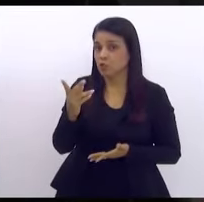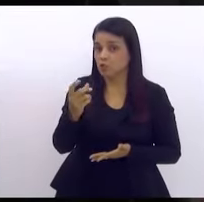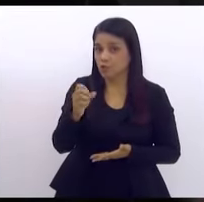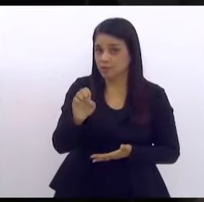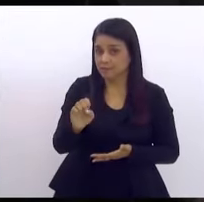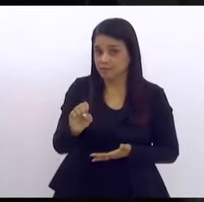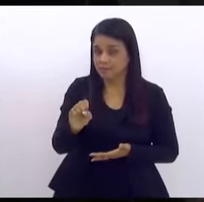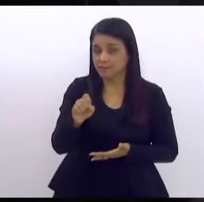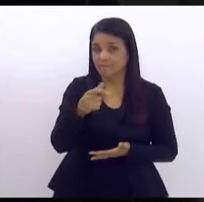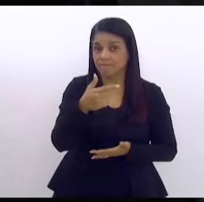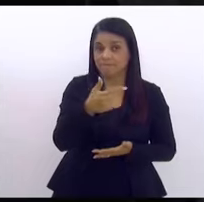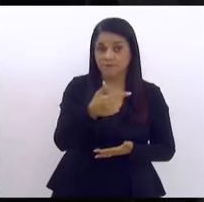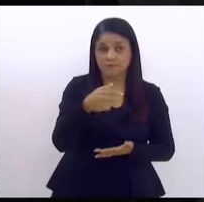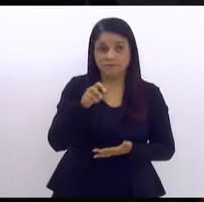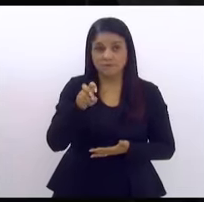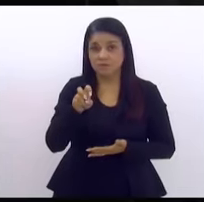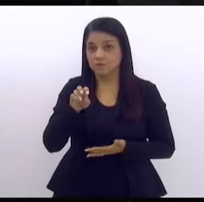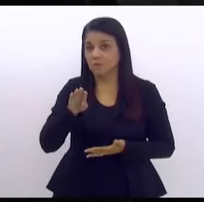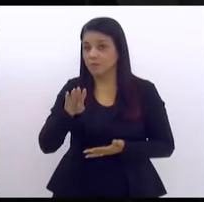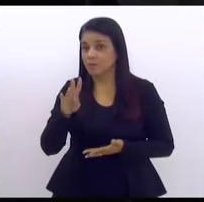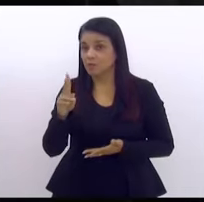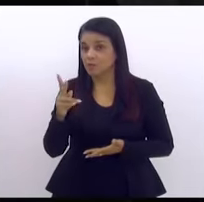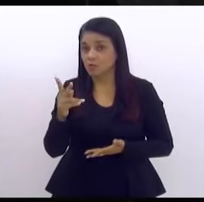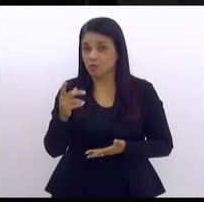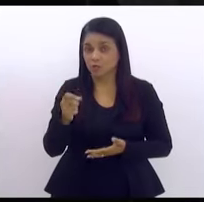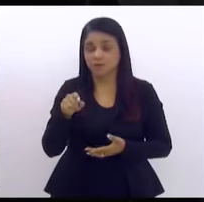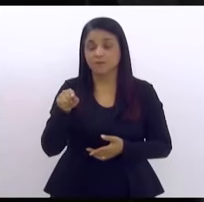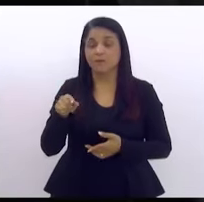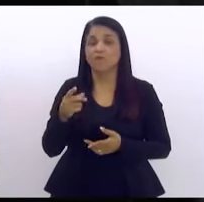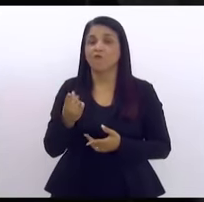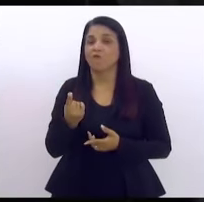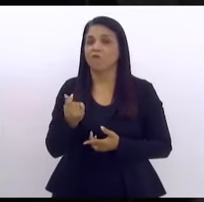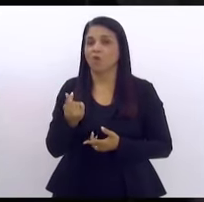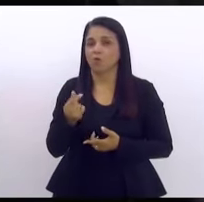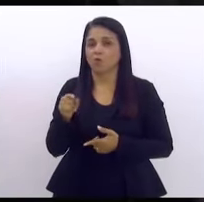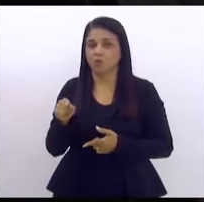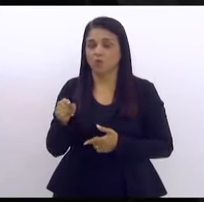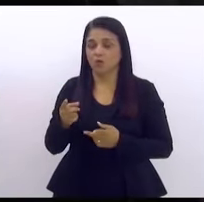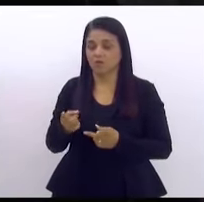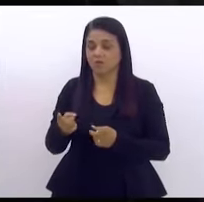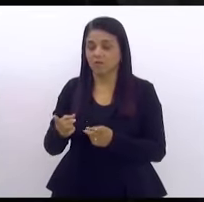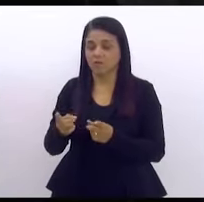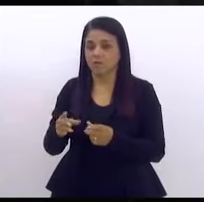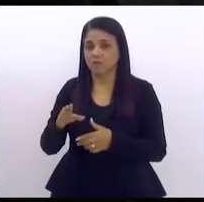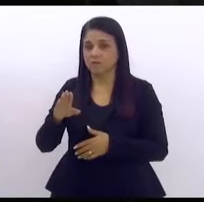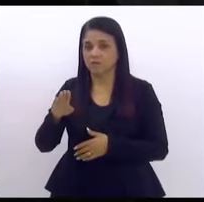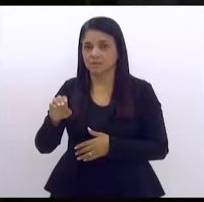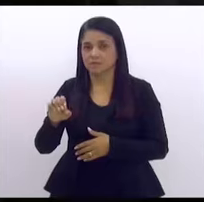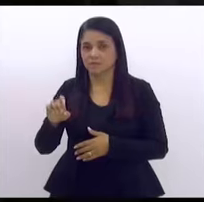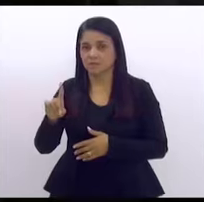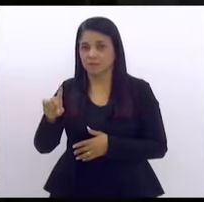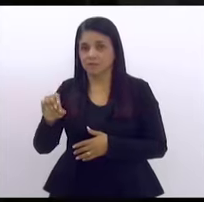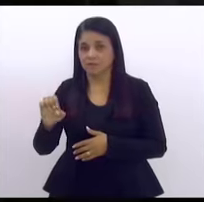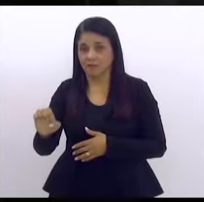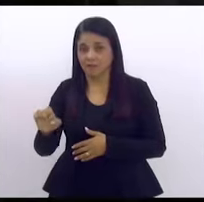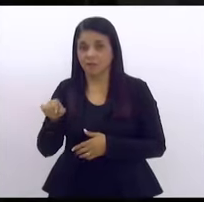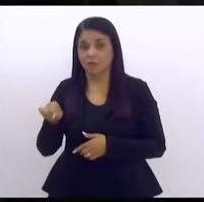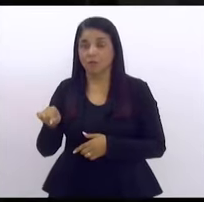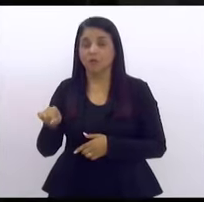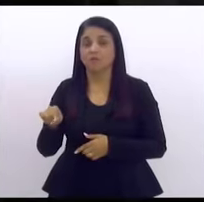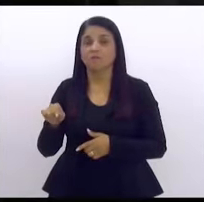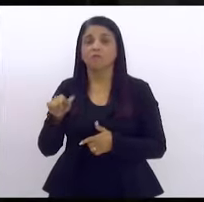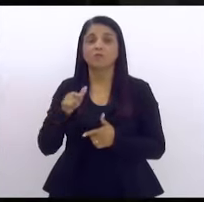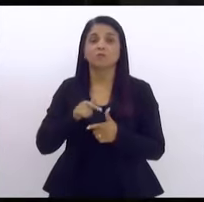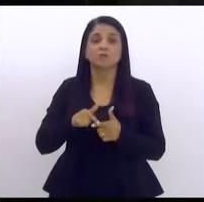25 bilhões é o preço de uma SEDAI que nós tivemos que vender, e isso foi a prerrogativa